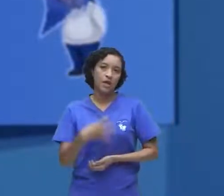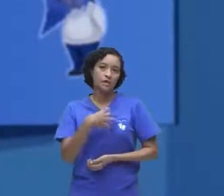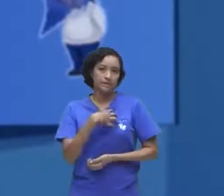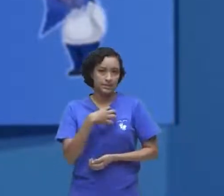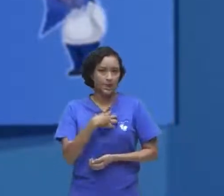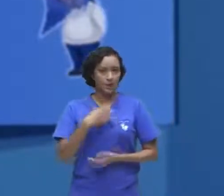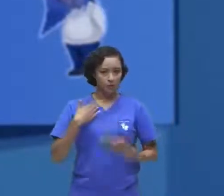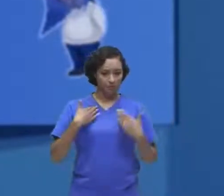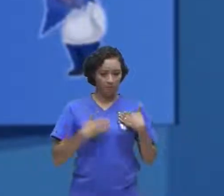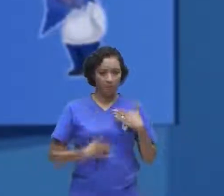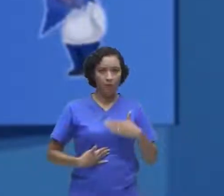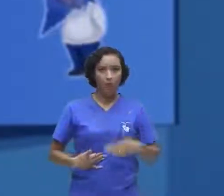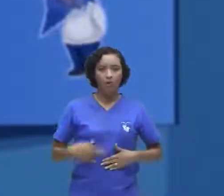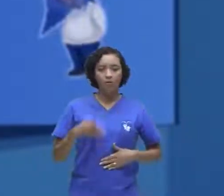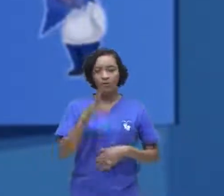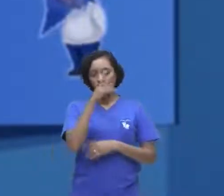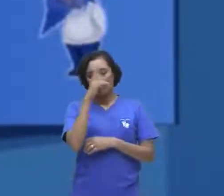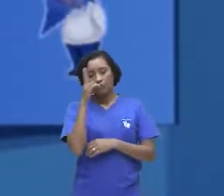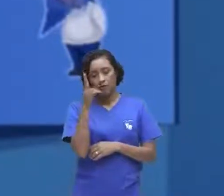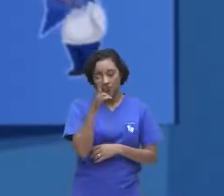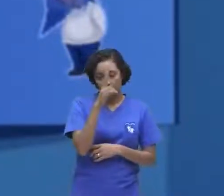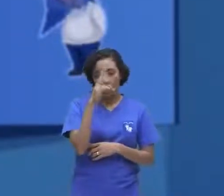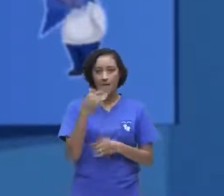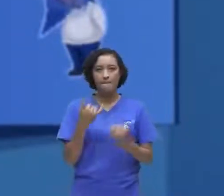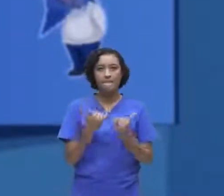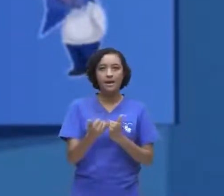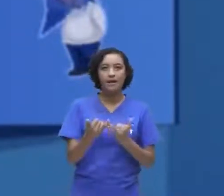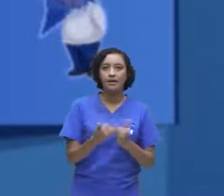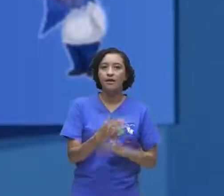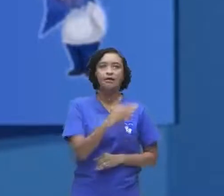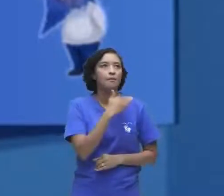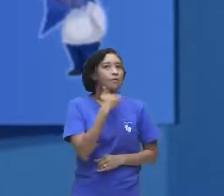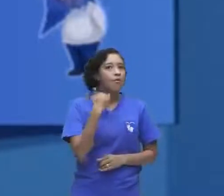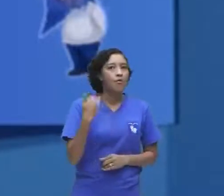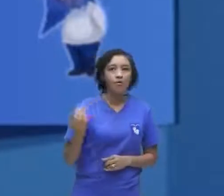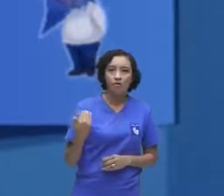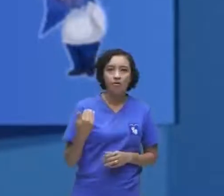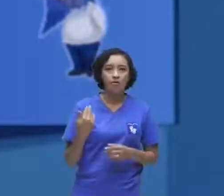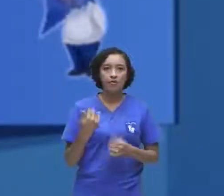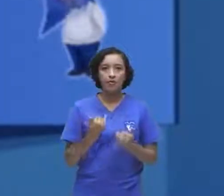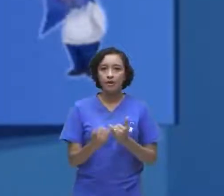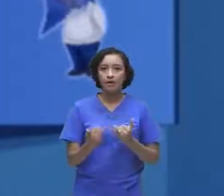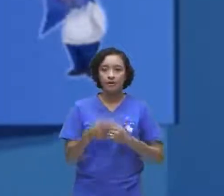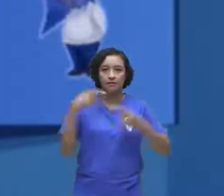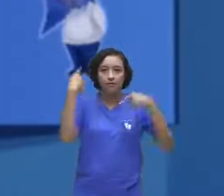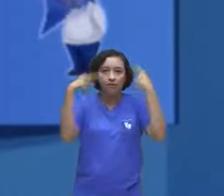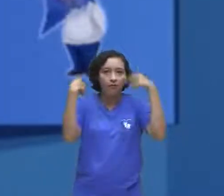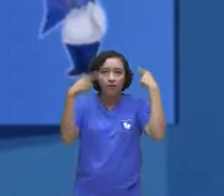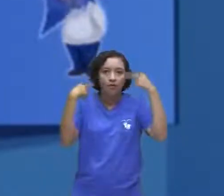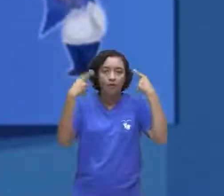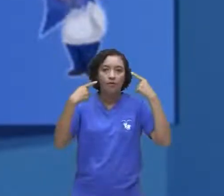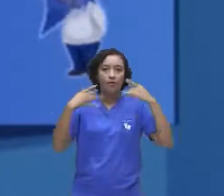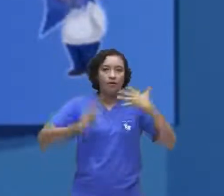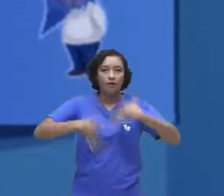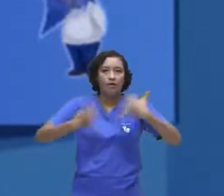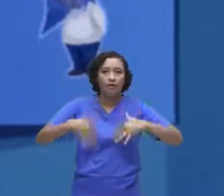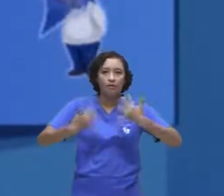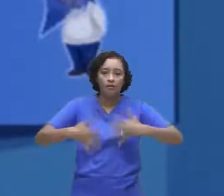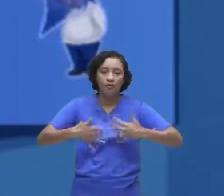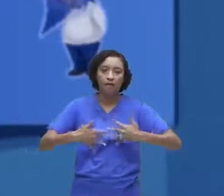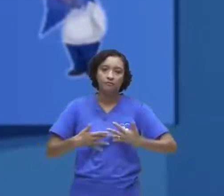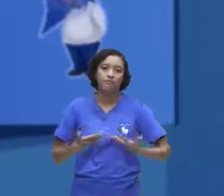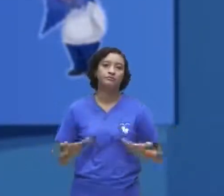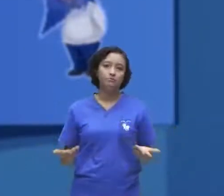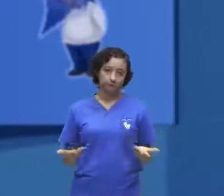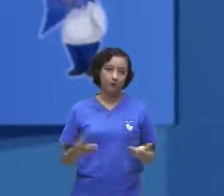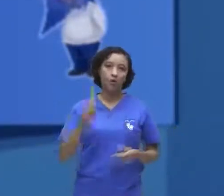de desmaio, parece que vai morrer, que vai enlouquecer, que não vai ficar bem. Então, isso aí já é uma